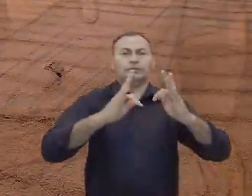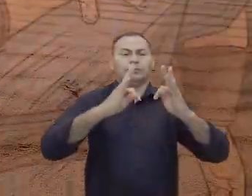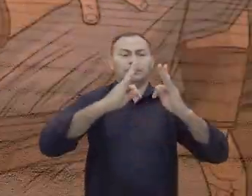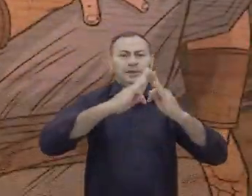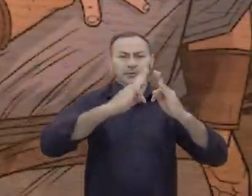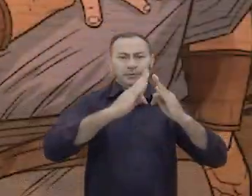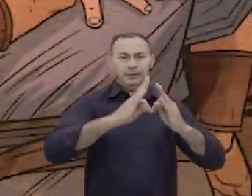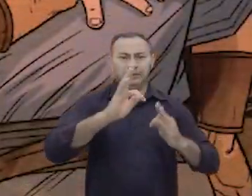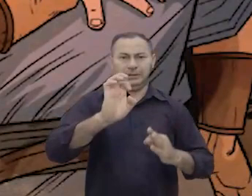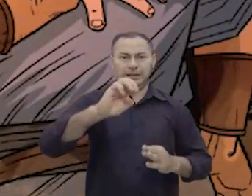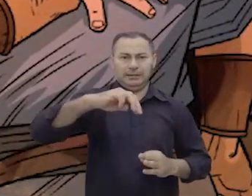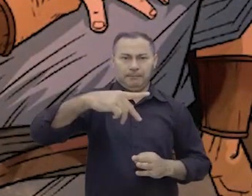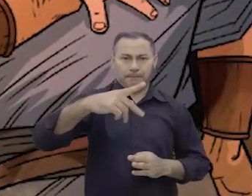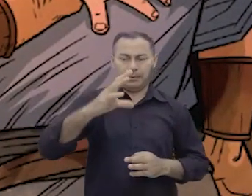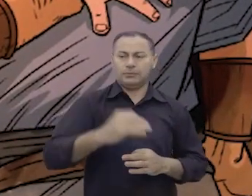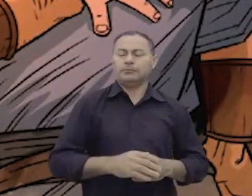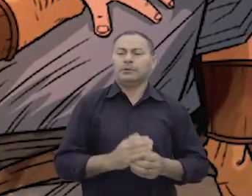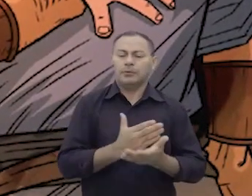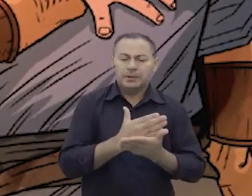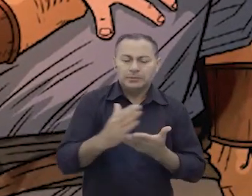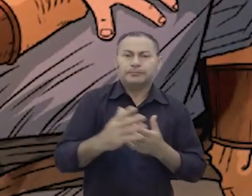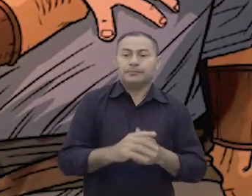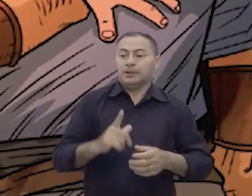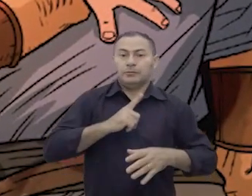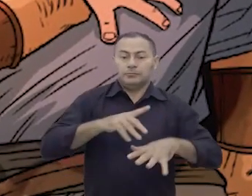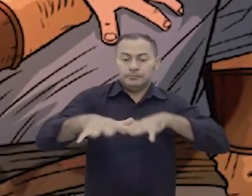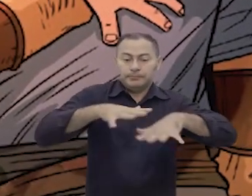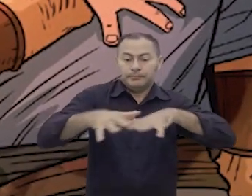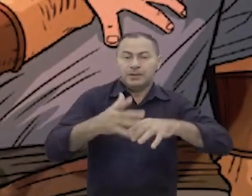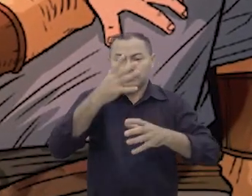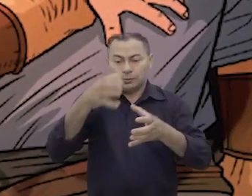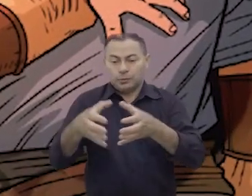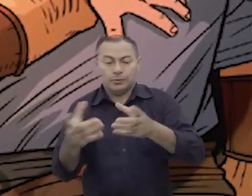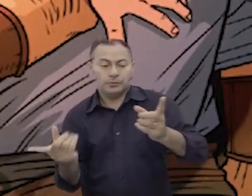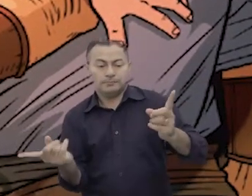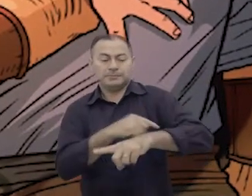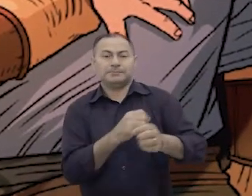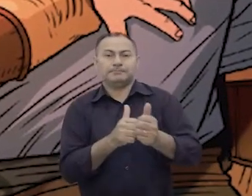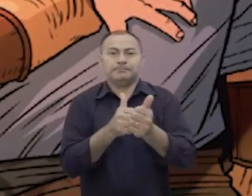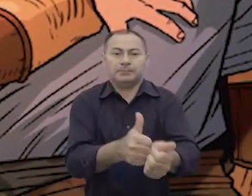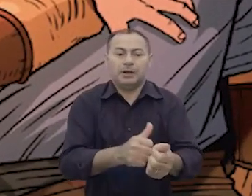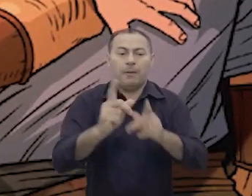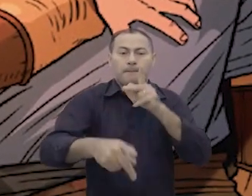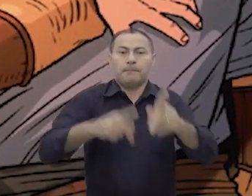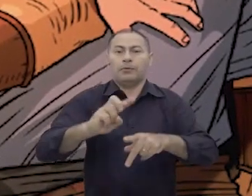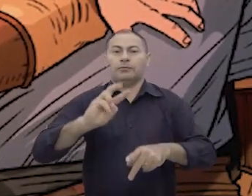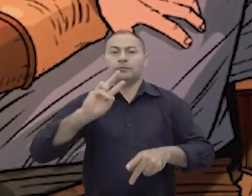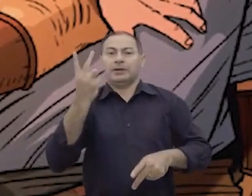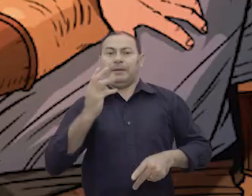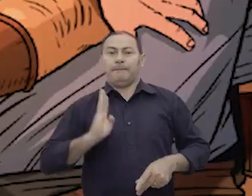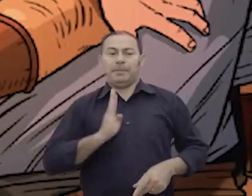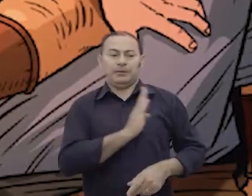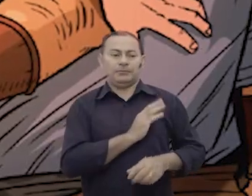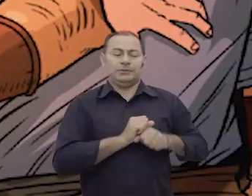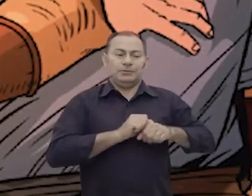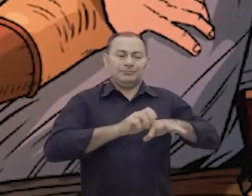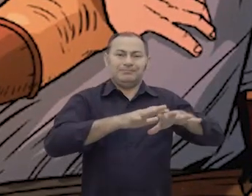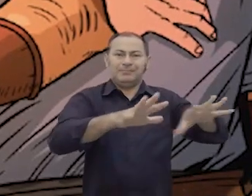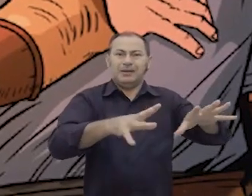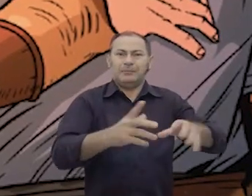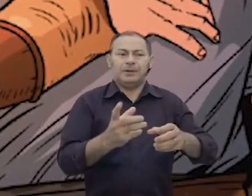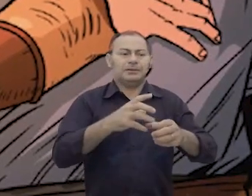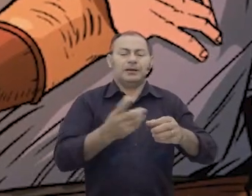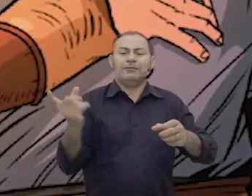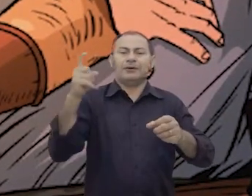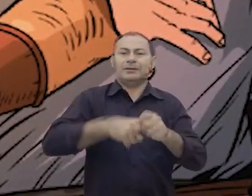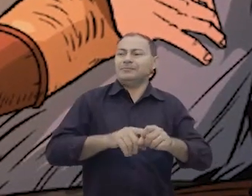templo. Assim que começou a reconstrução do templo, surgiu um movimento de oposição e perseguição ao povo hebreu, e isso